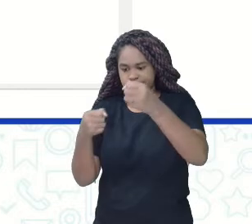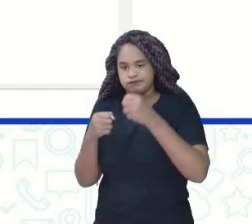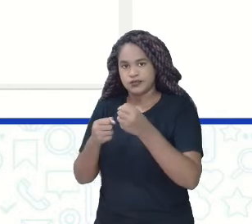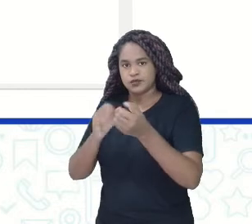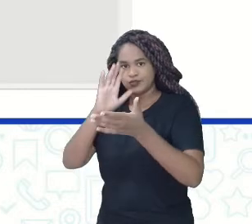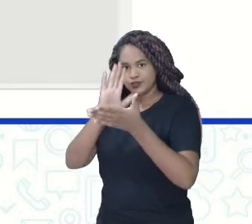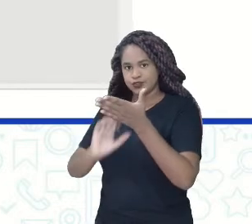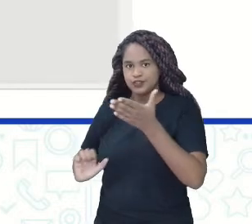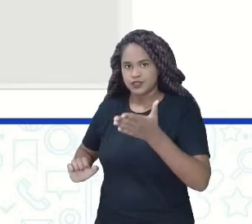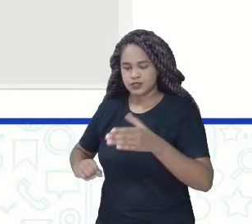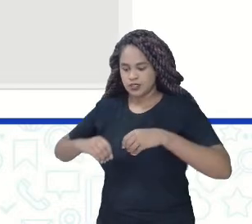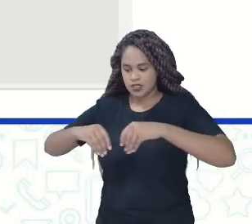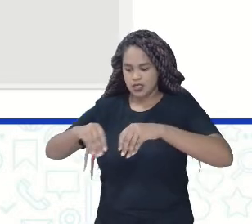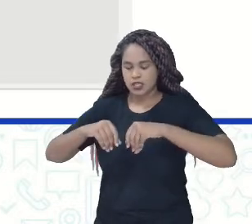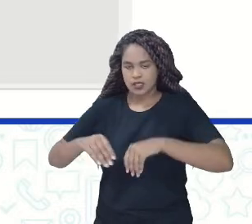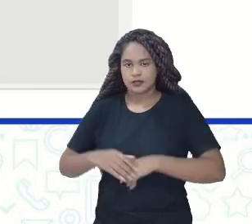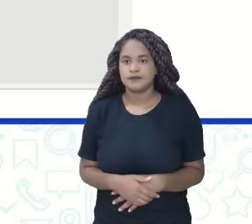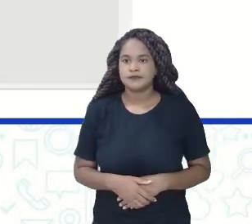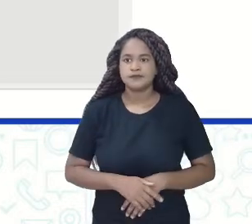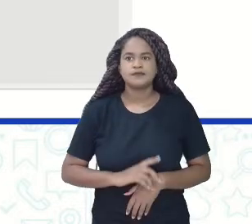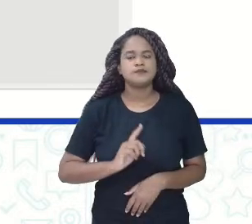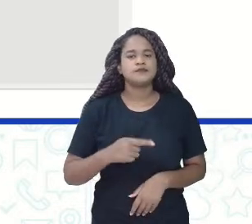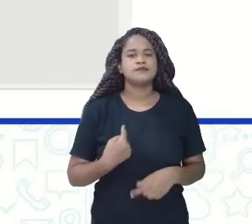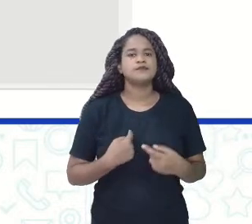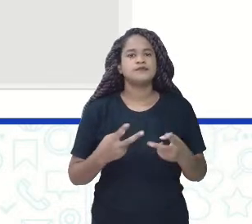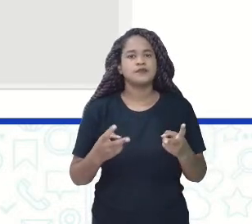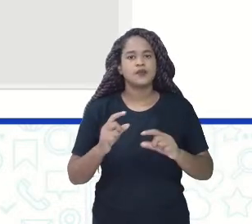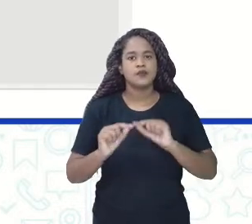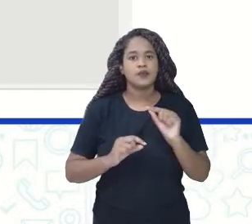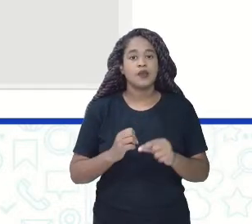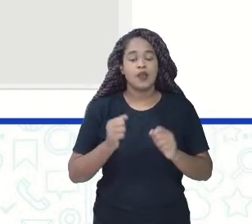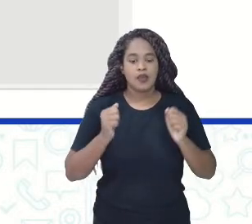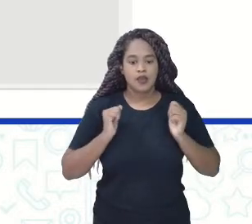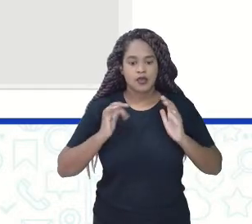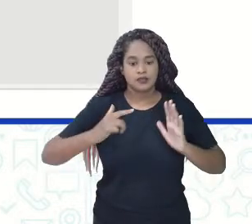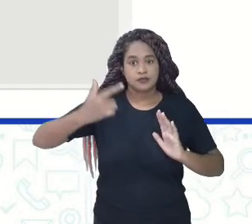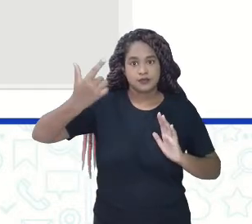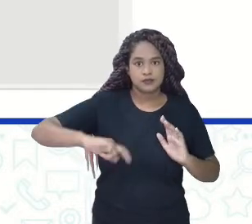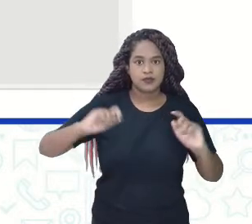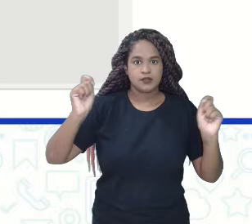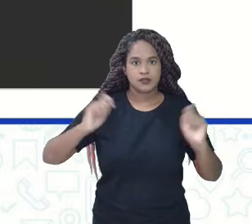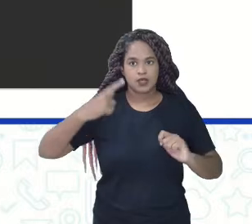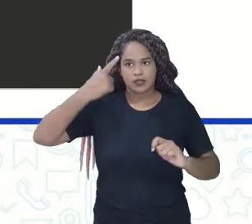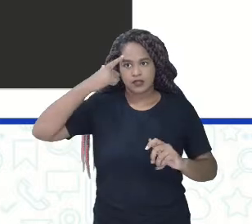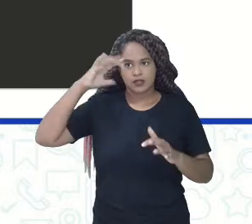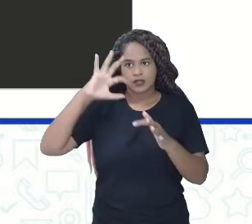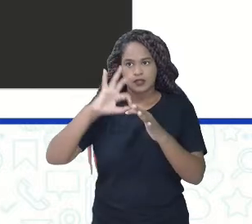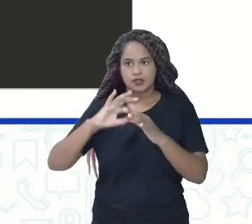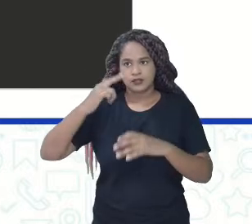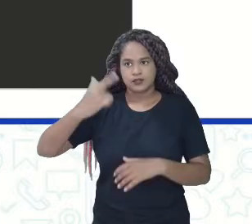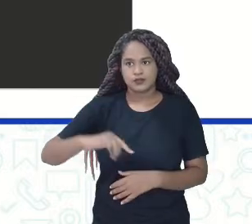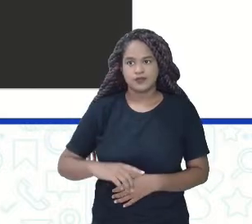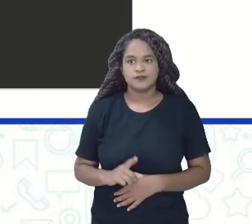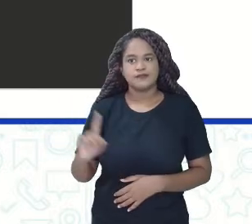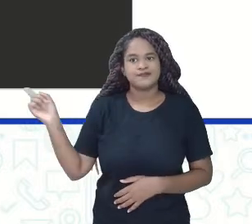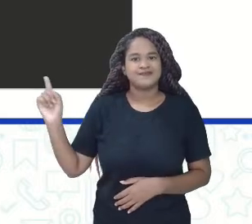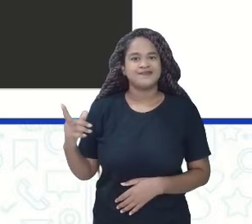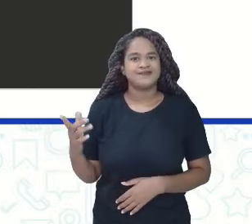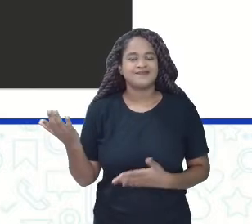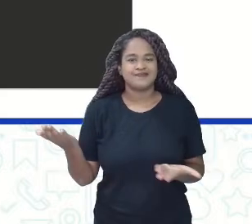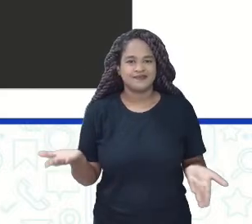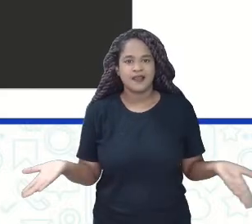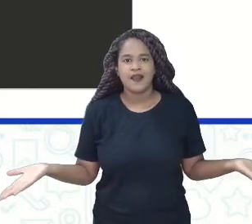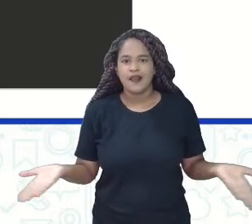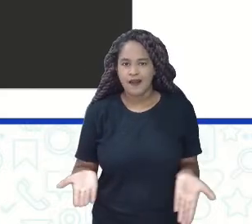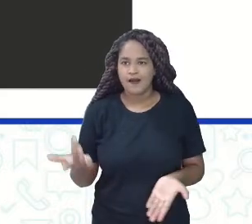começa a perceber que ações que são repetitivas, dá para a gente usar esse raciocínio, ó. Tadã! Pronto,